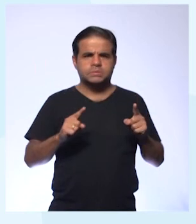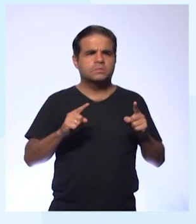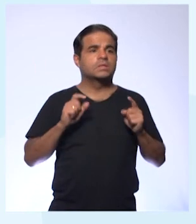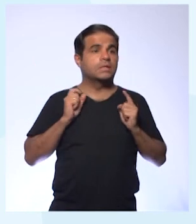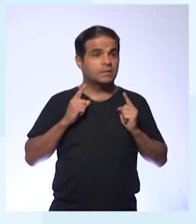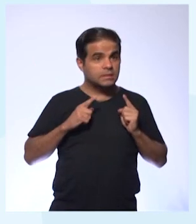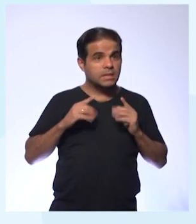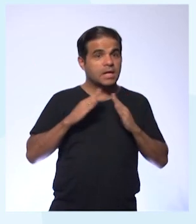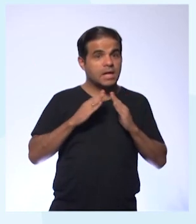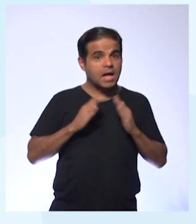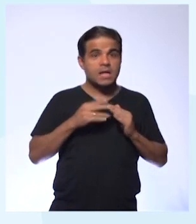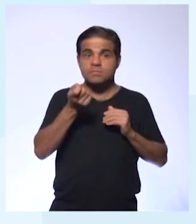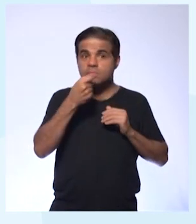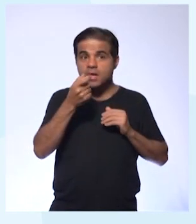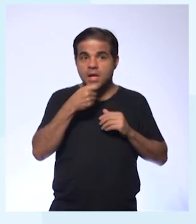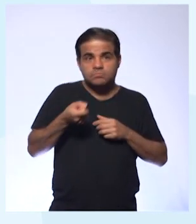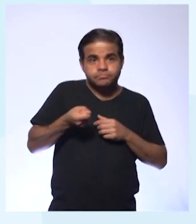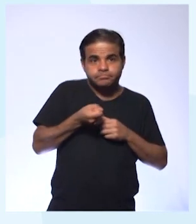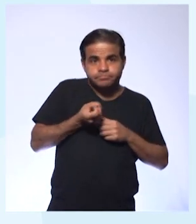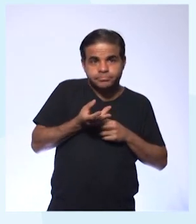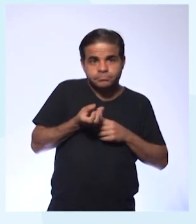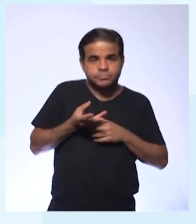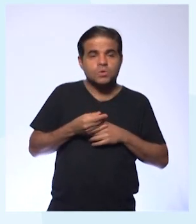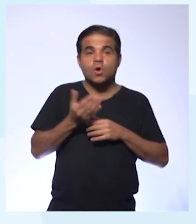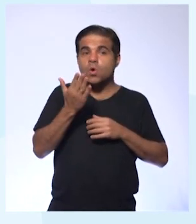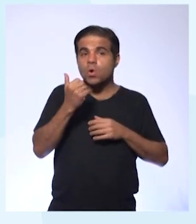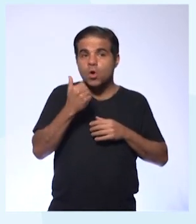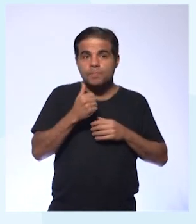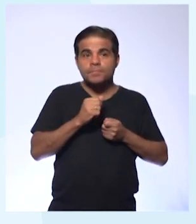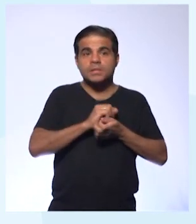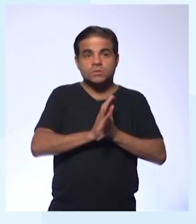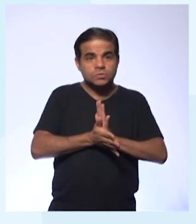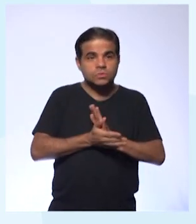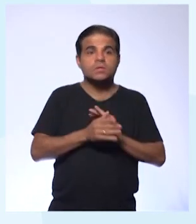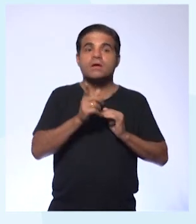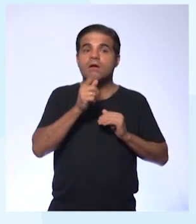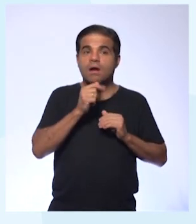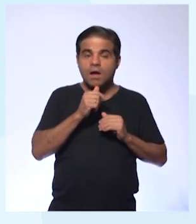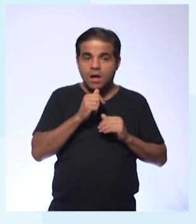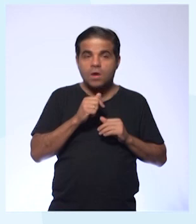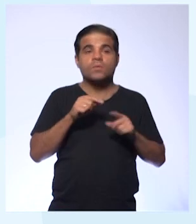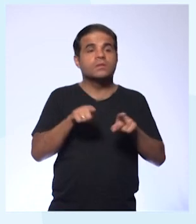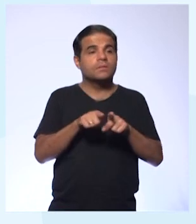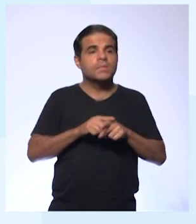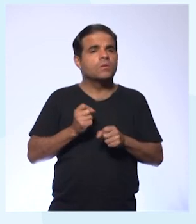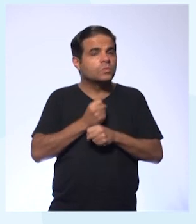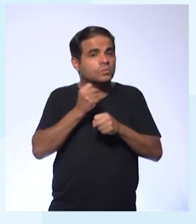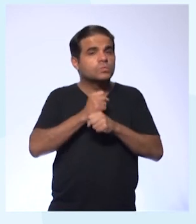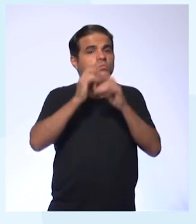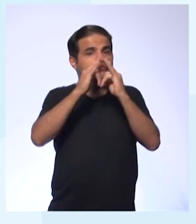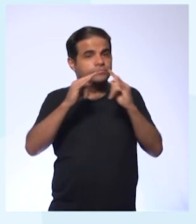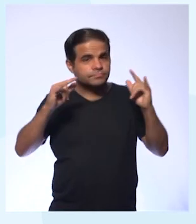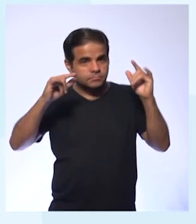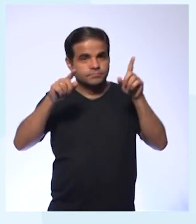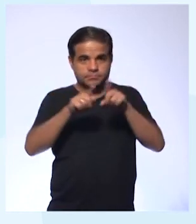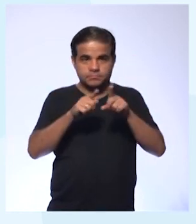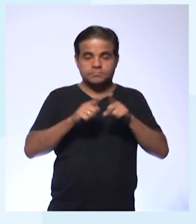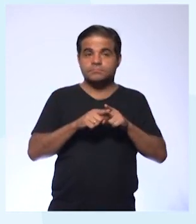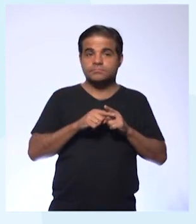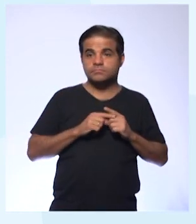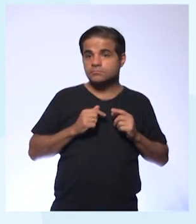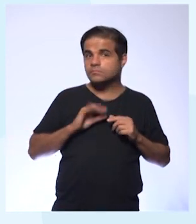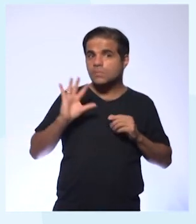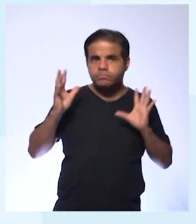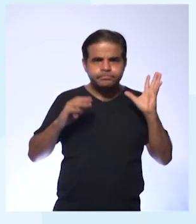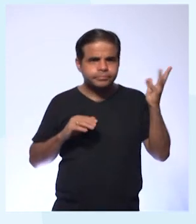casa pilhas, remédios, lanterna, comidas não perecíveis, como água potável. construam abrigo apropriado para esses